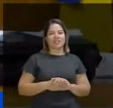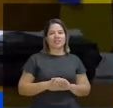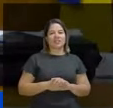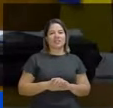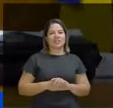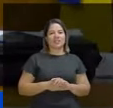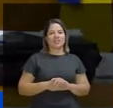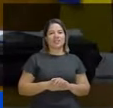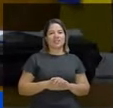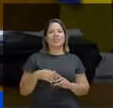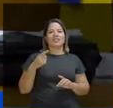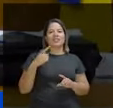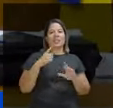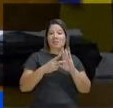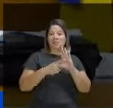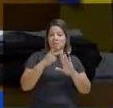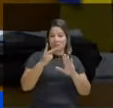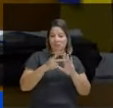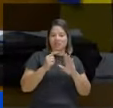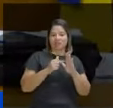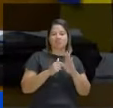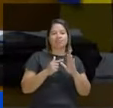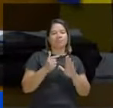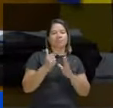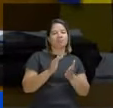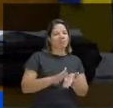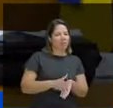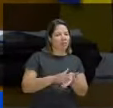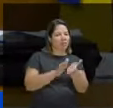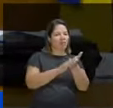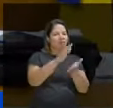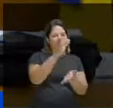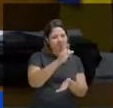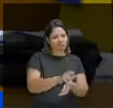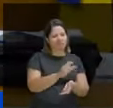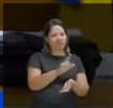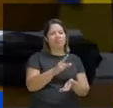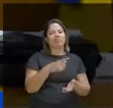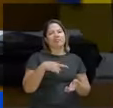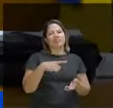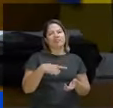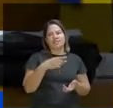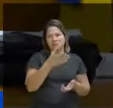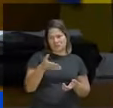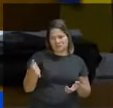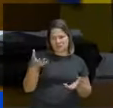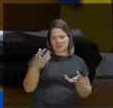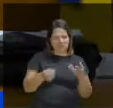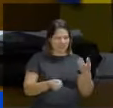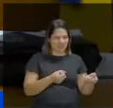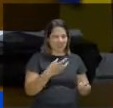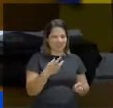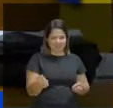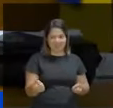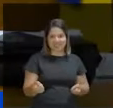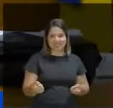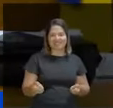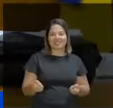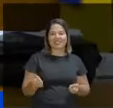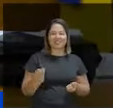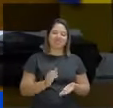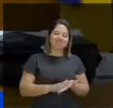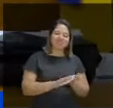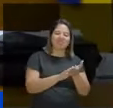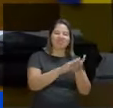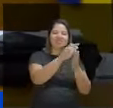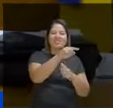expedirmos uma portaria de elogio pelos serviços prestados, né, se não houver nenhuma oposição, a gente faz isso, e desejar,